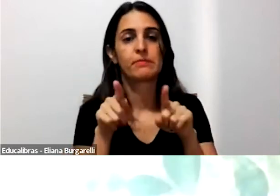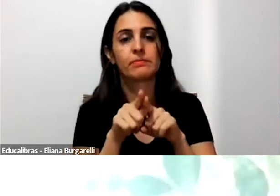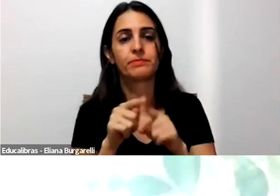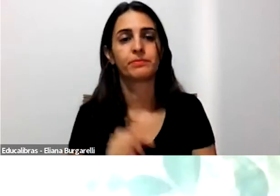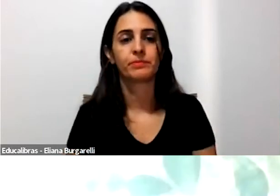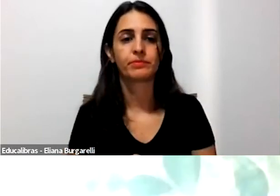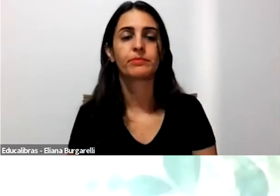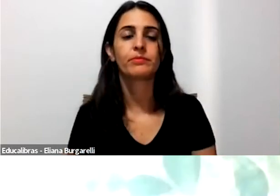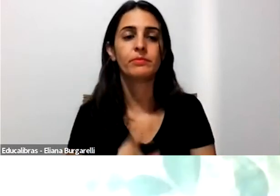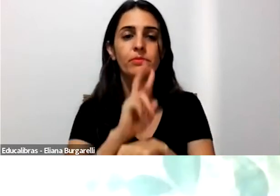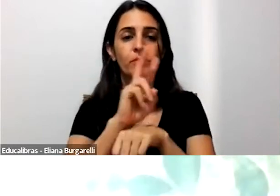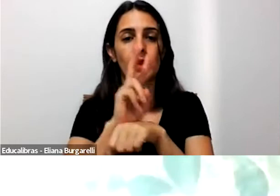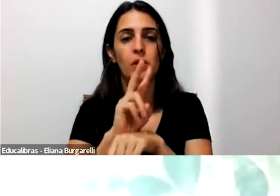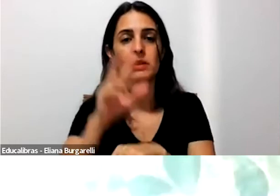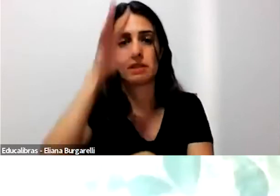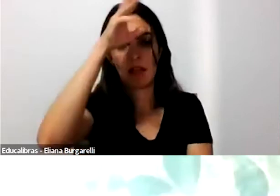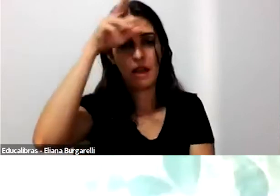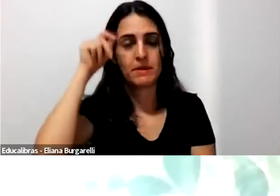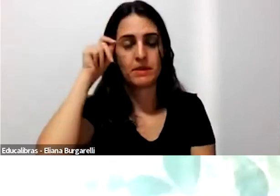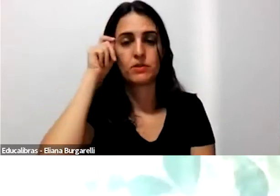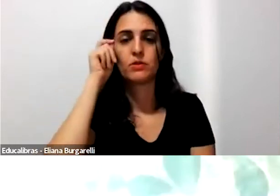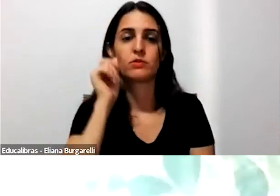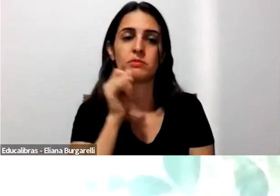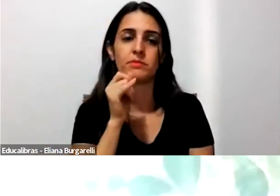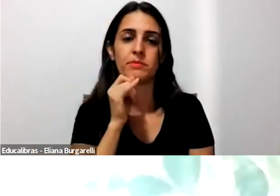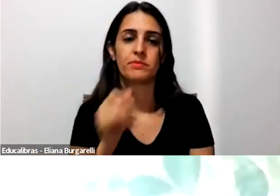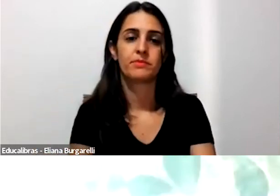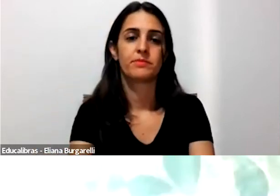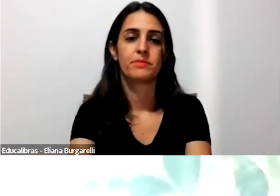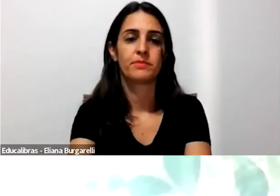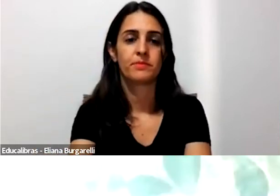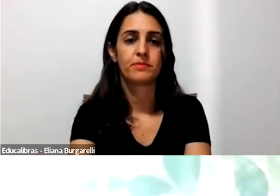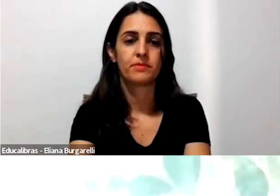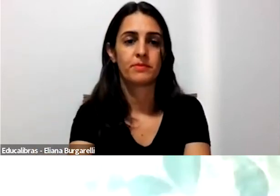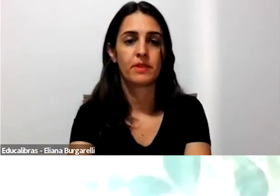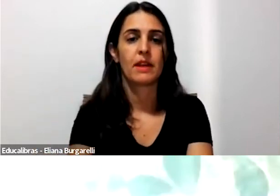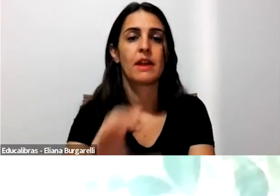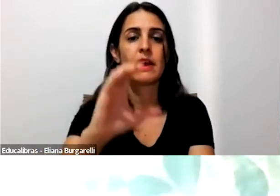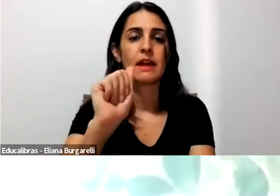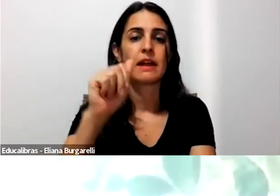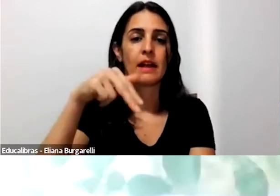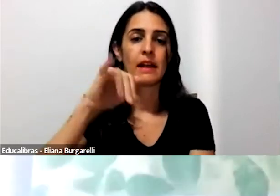uma conferência da França, citar, por exemplo, a